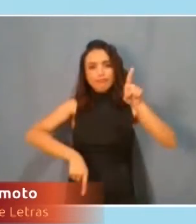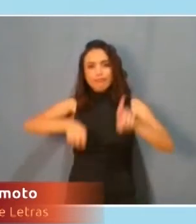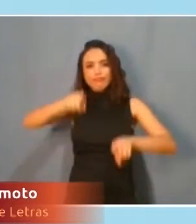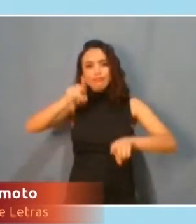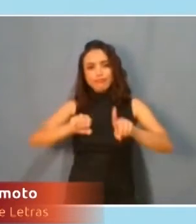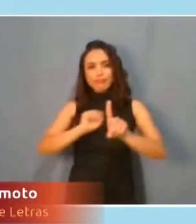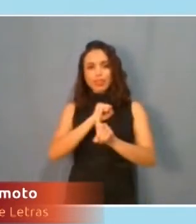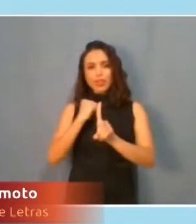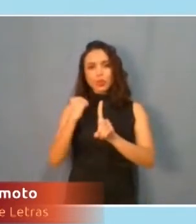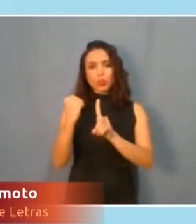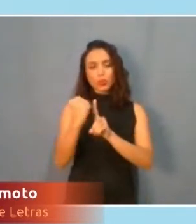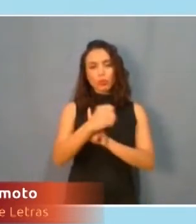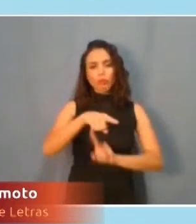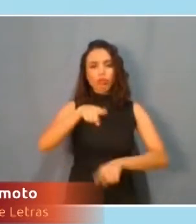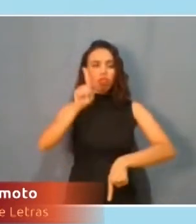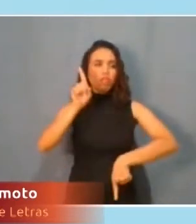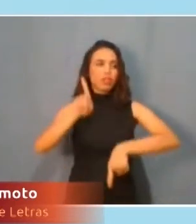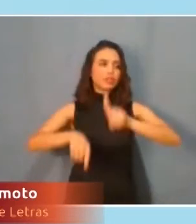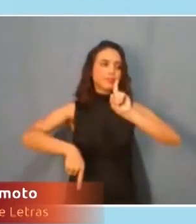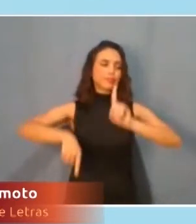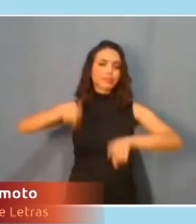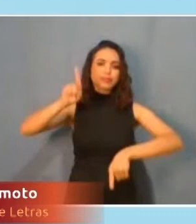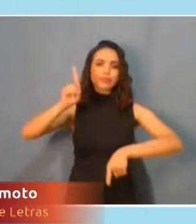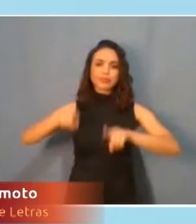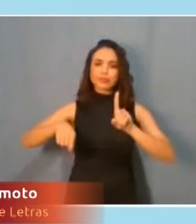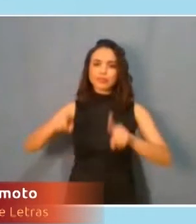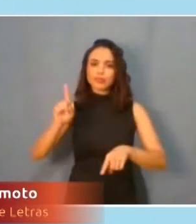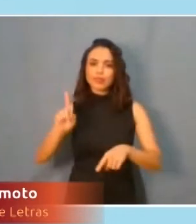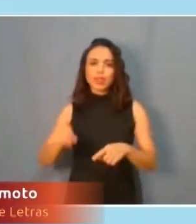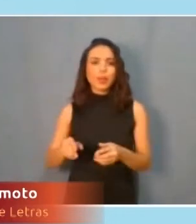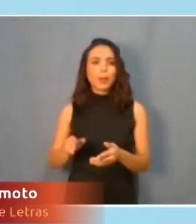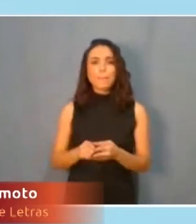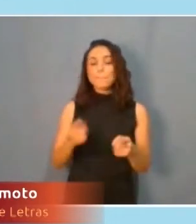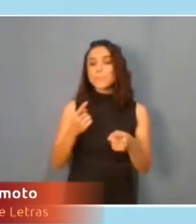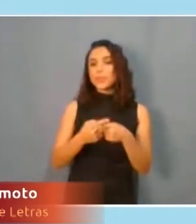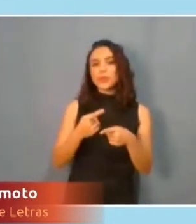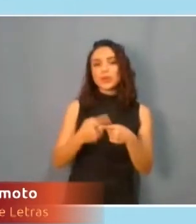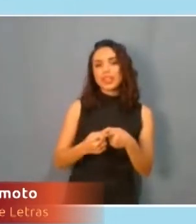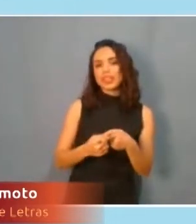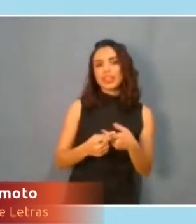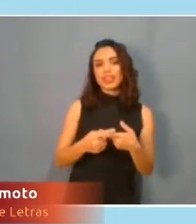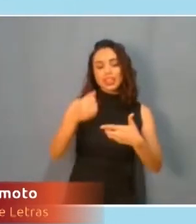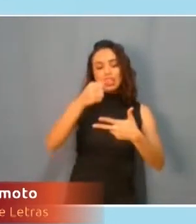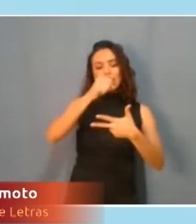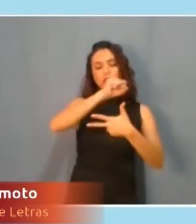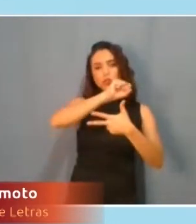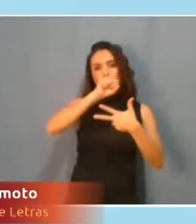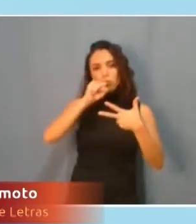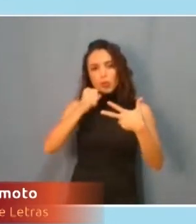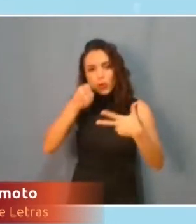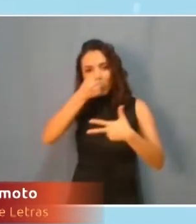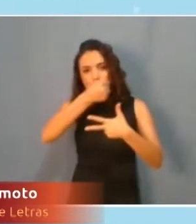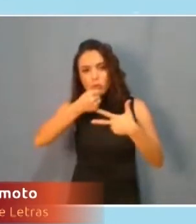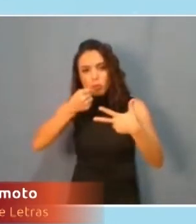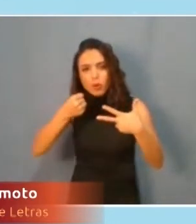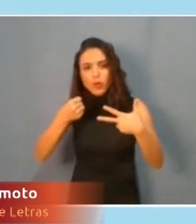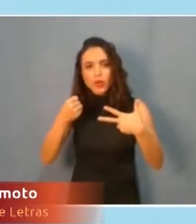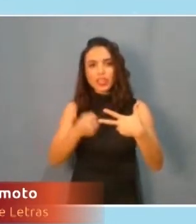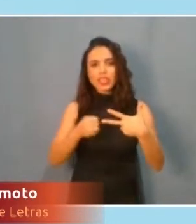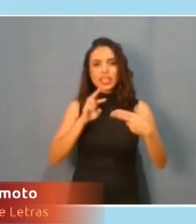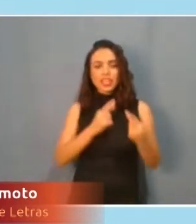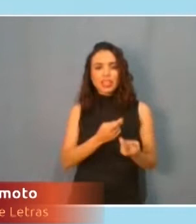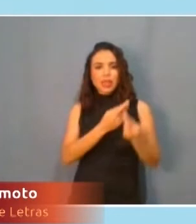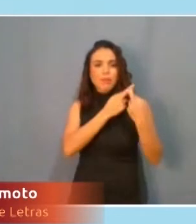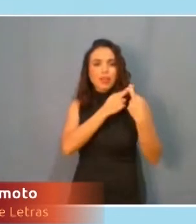tão desiguais que quem nos representa no Congresso e quem aprova as leis que acaba resultando em muitos recursos